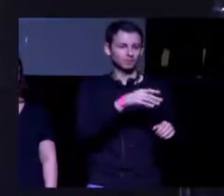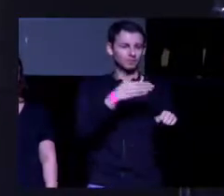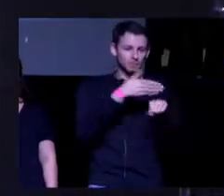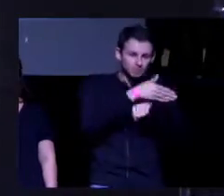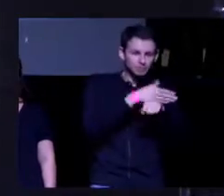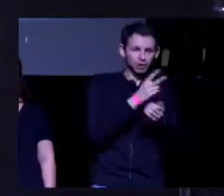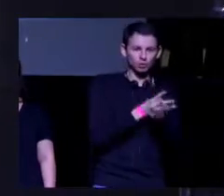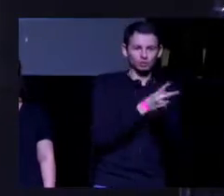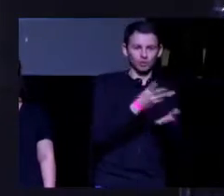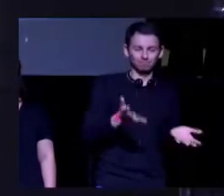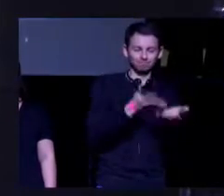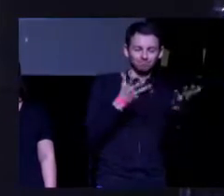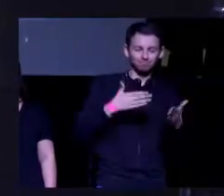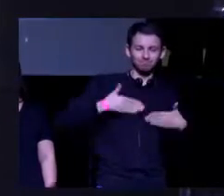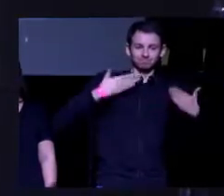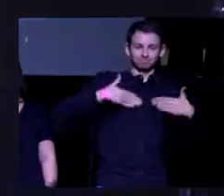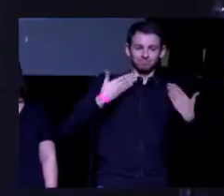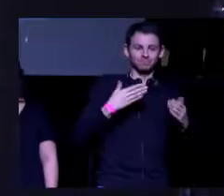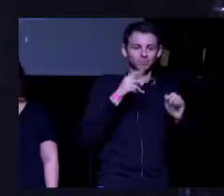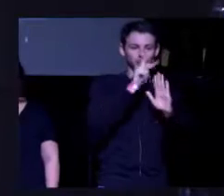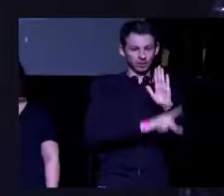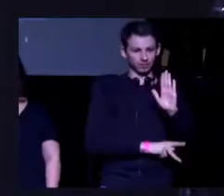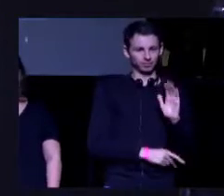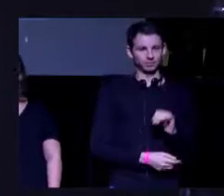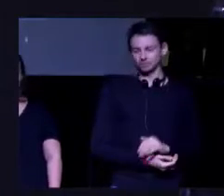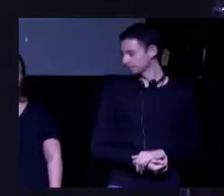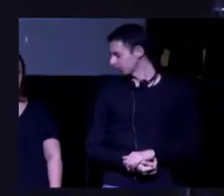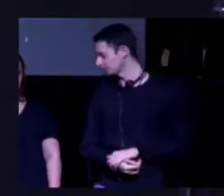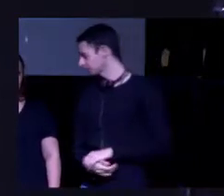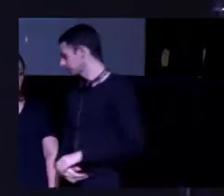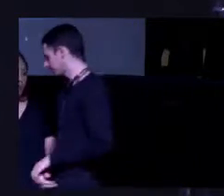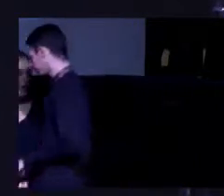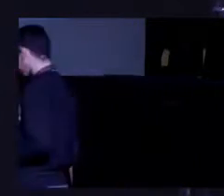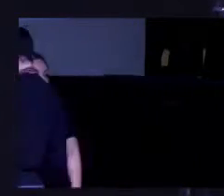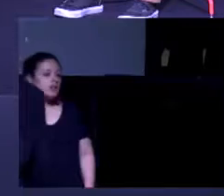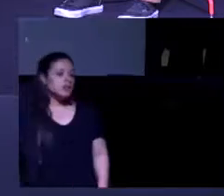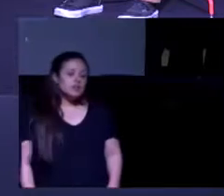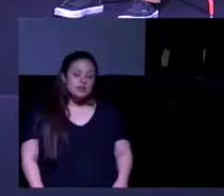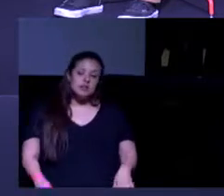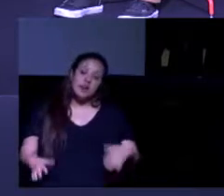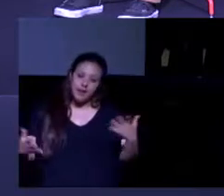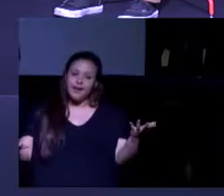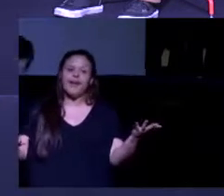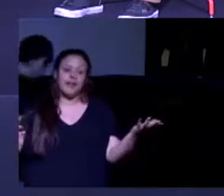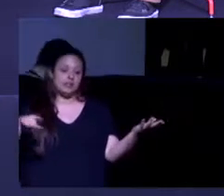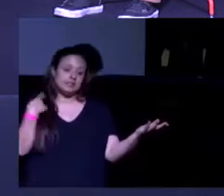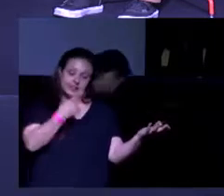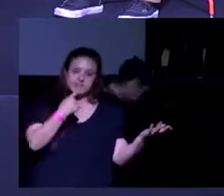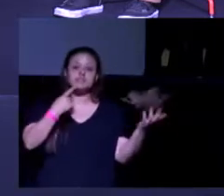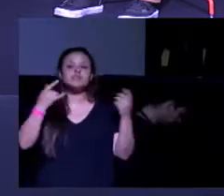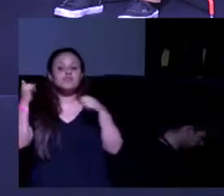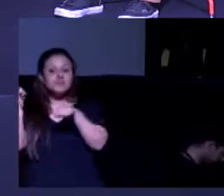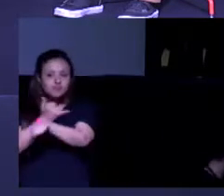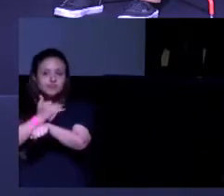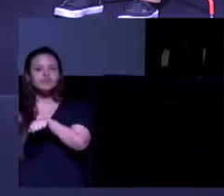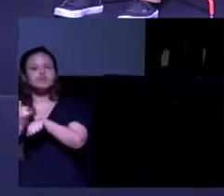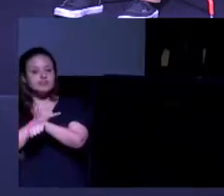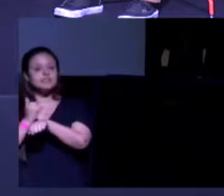projetos da Shuda Chita, Tads e Pimp My Carroz? Sempre trazendo novos assuntos, sempre